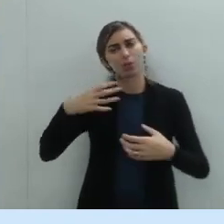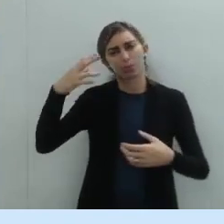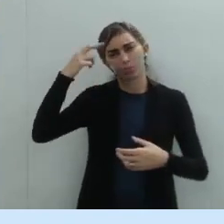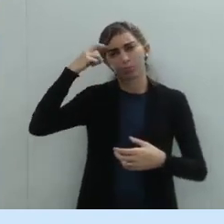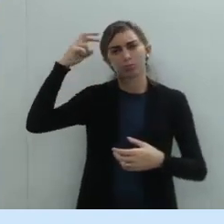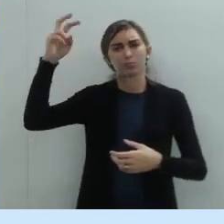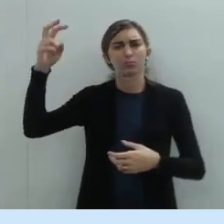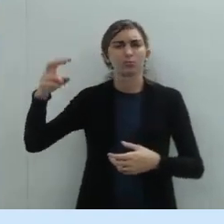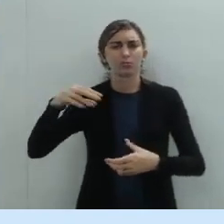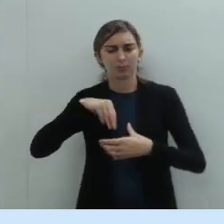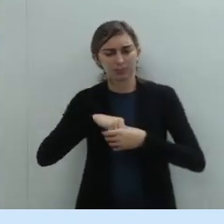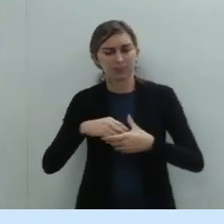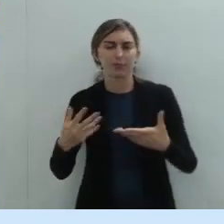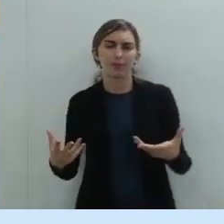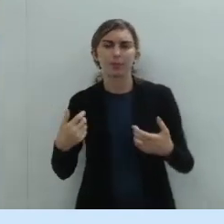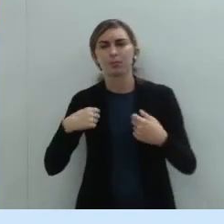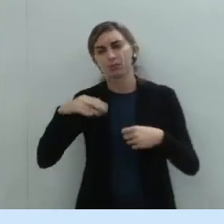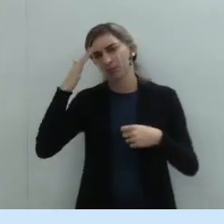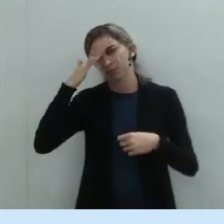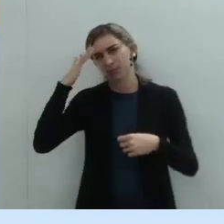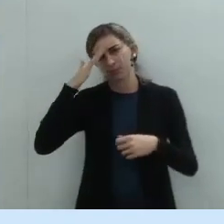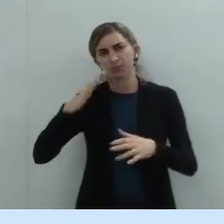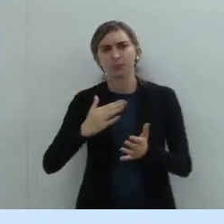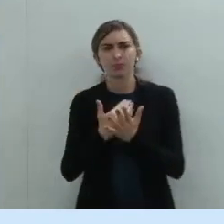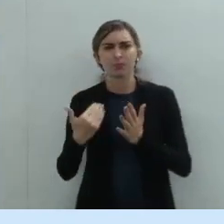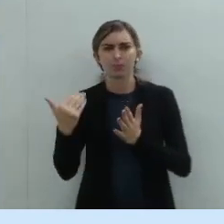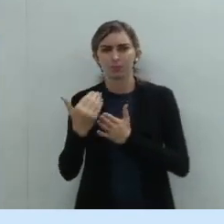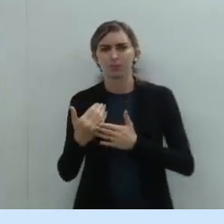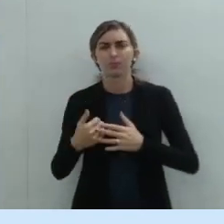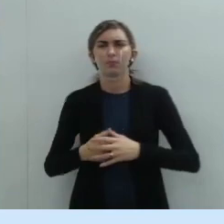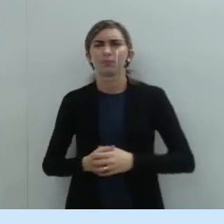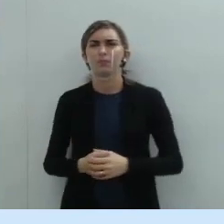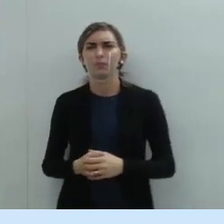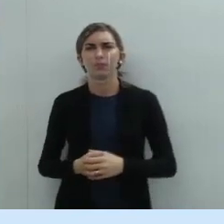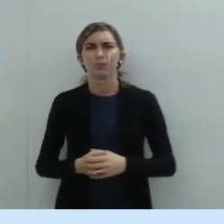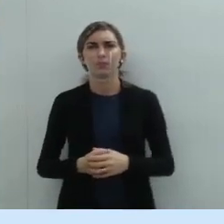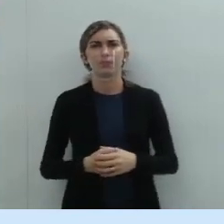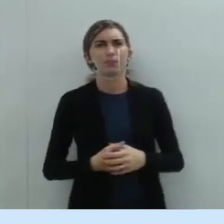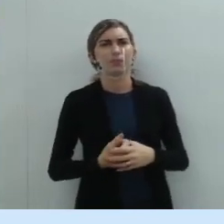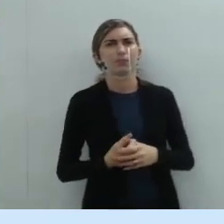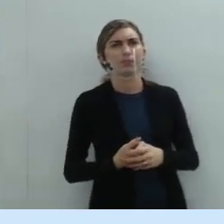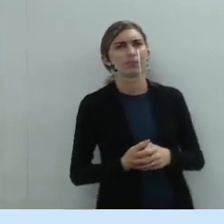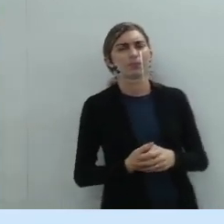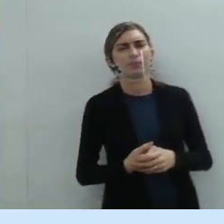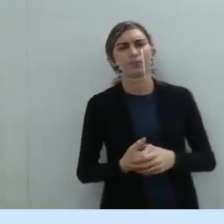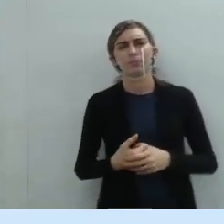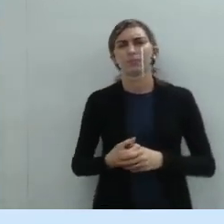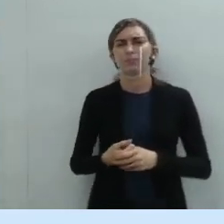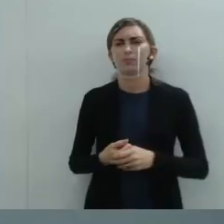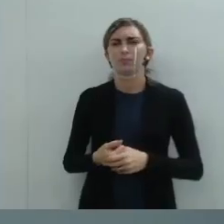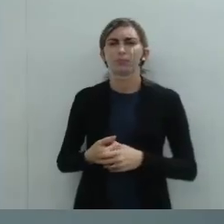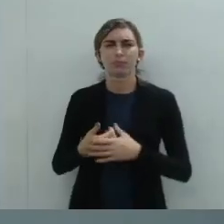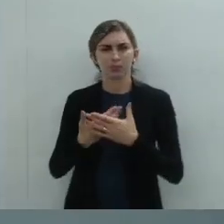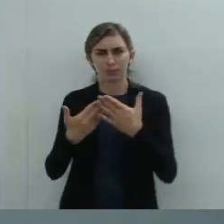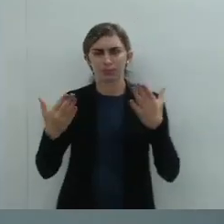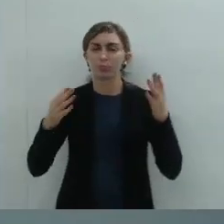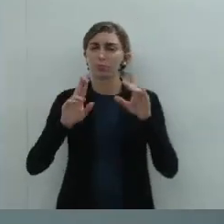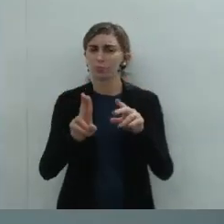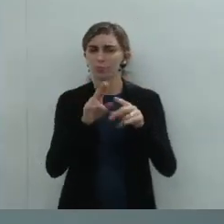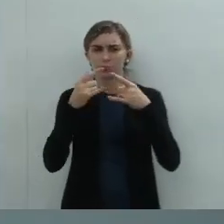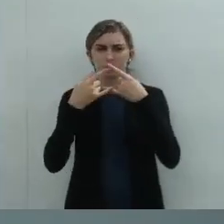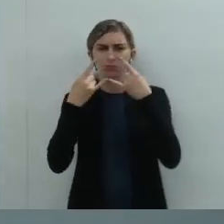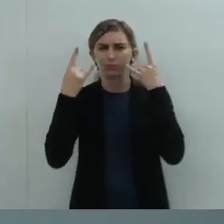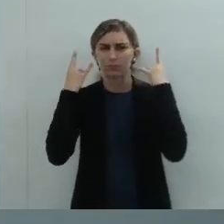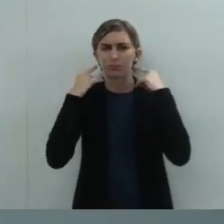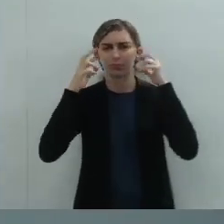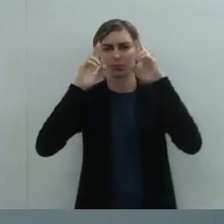gente precisa compreender ainda mais, tá bom? Deixa eu vir para cá. Use máscara em sinal